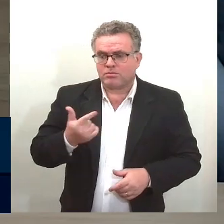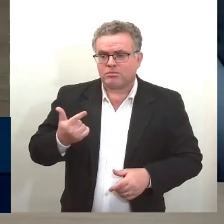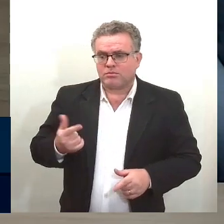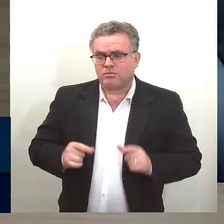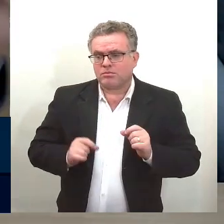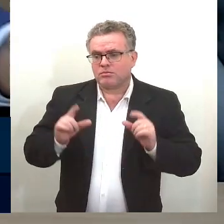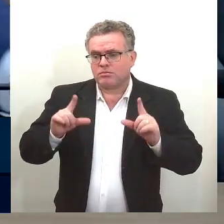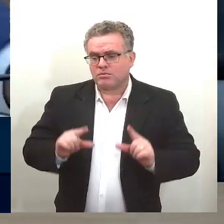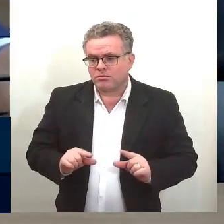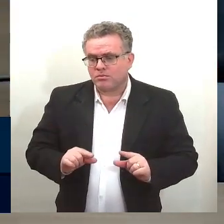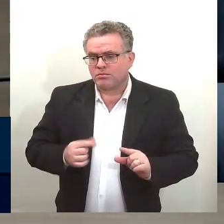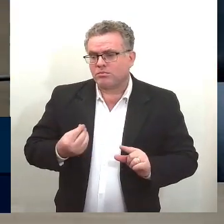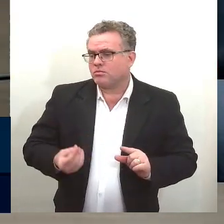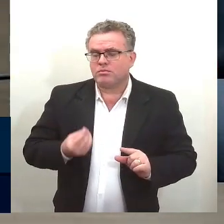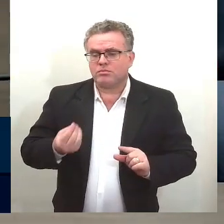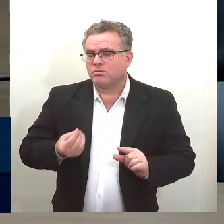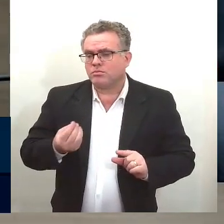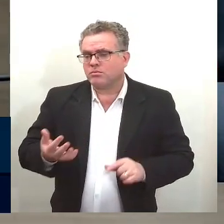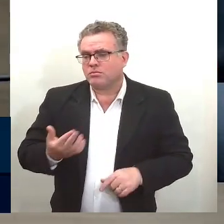primário?